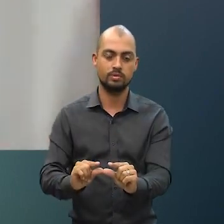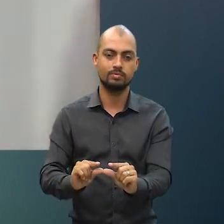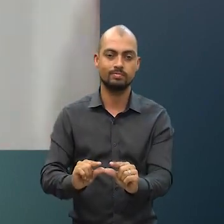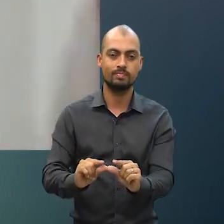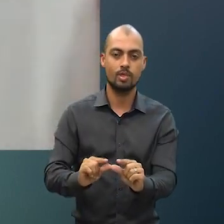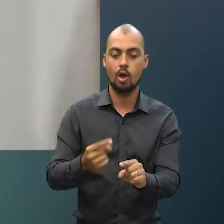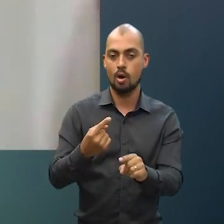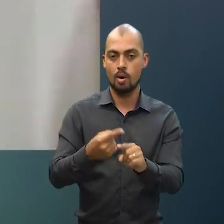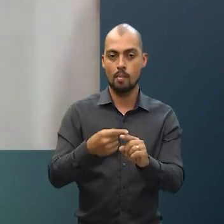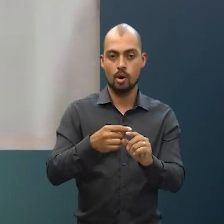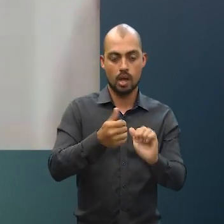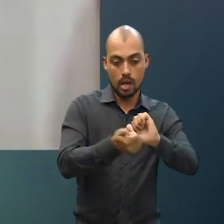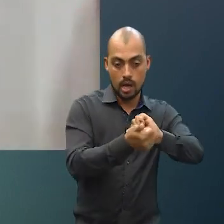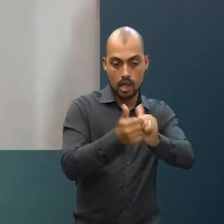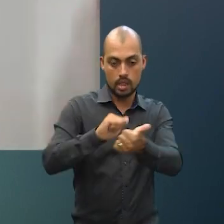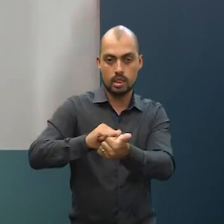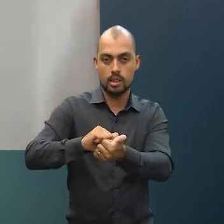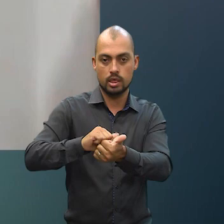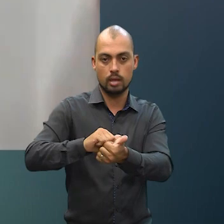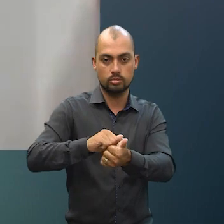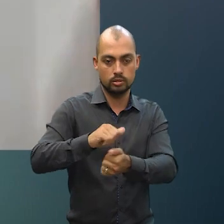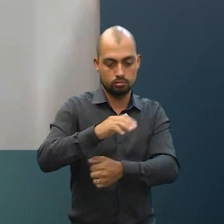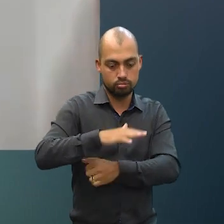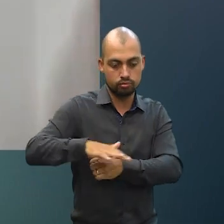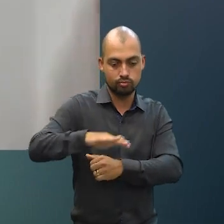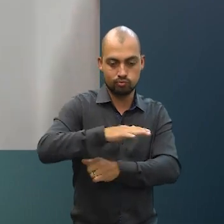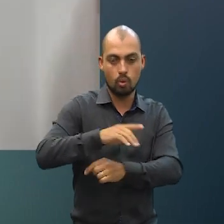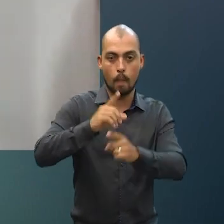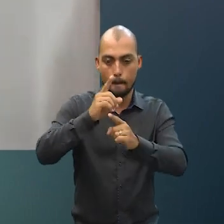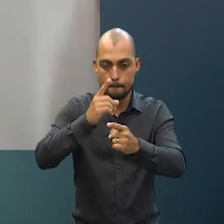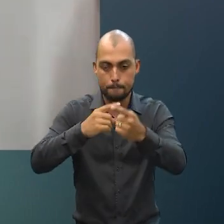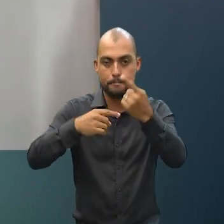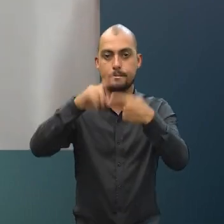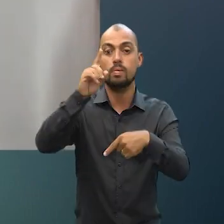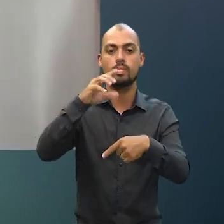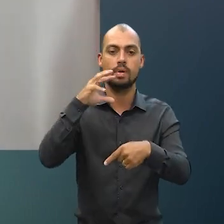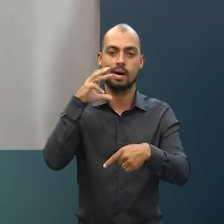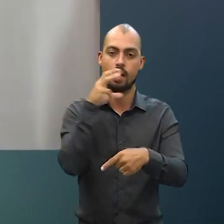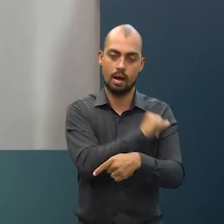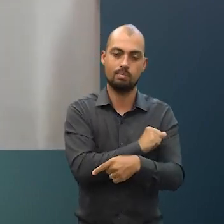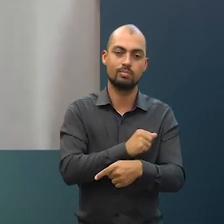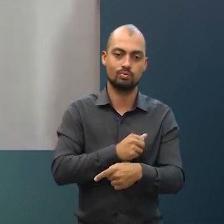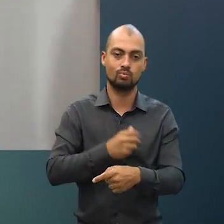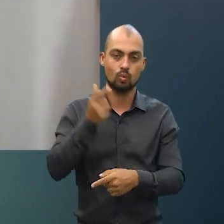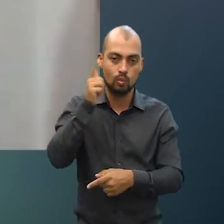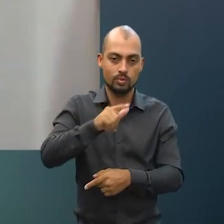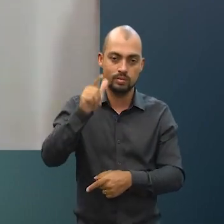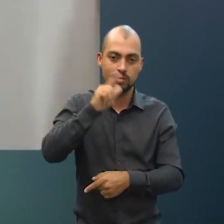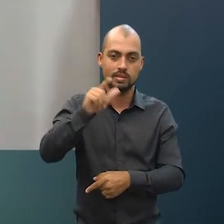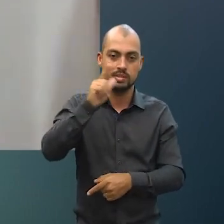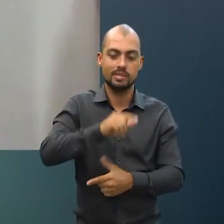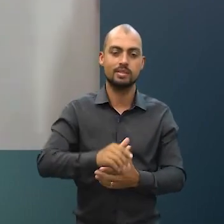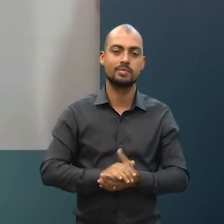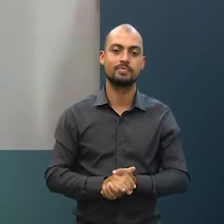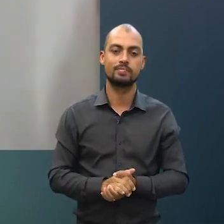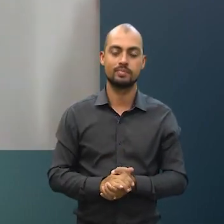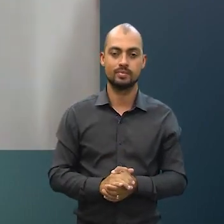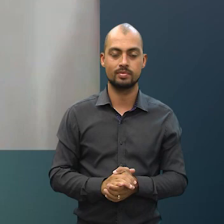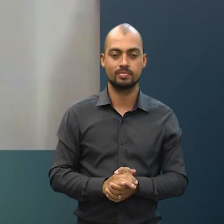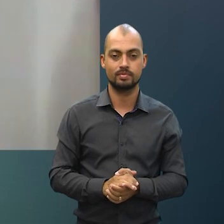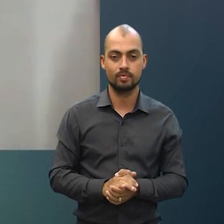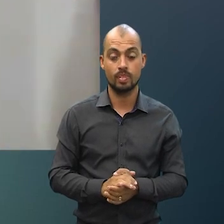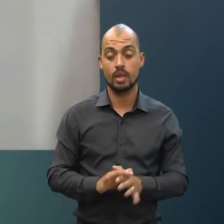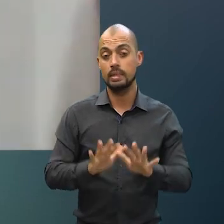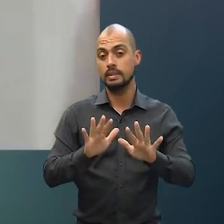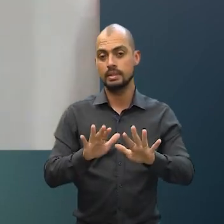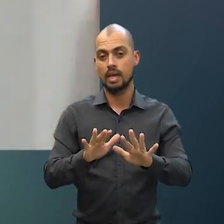essa adaptação que eles fizeram, eles conseguiram transitar rapidamente por esse período mais complicado.